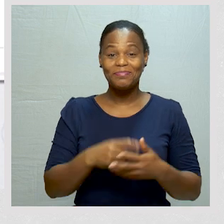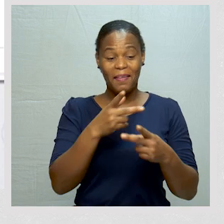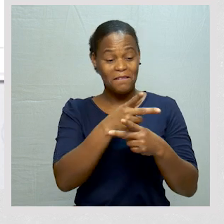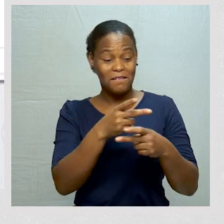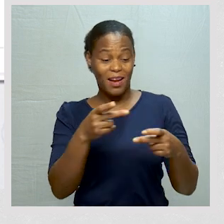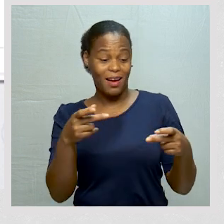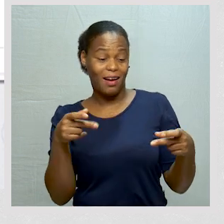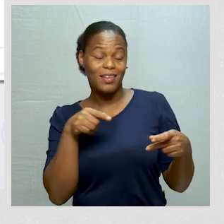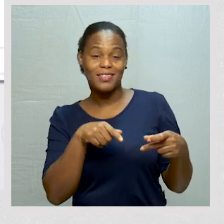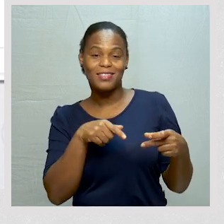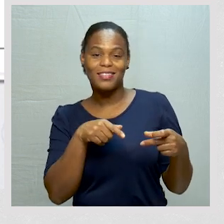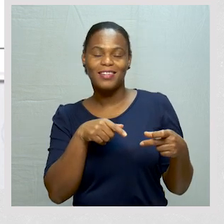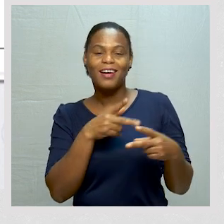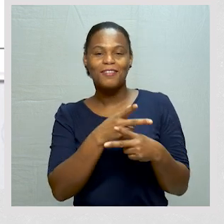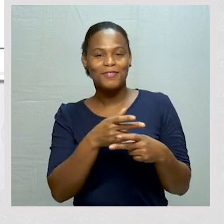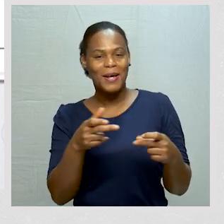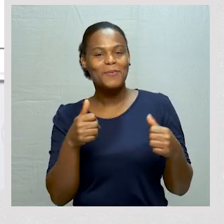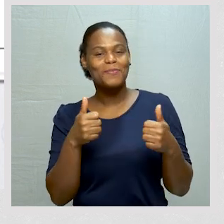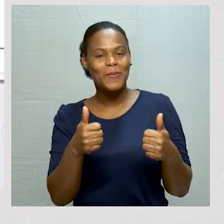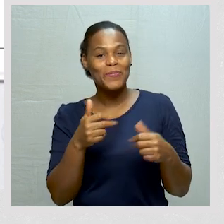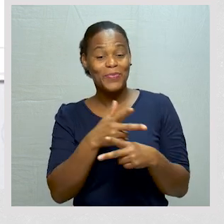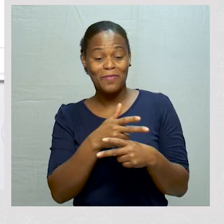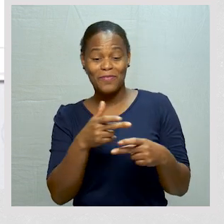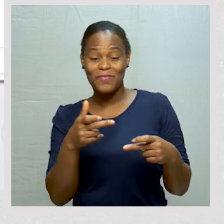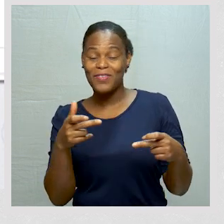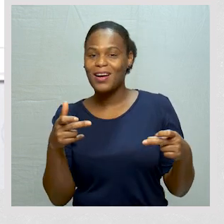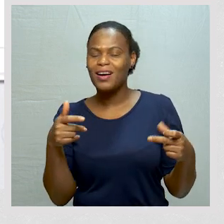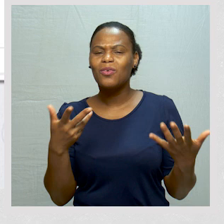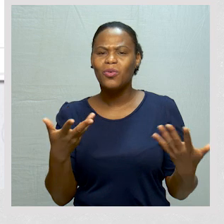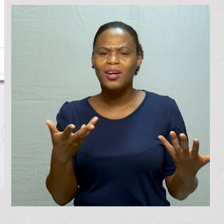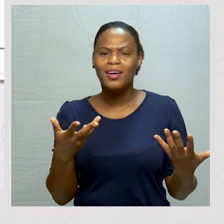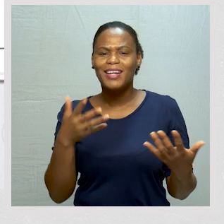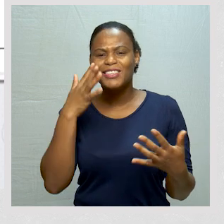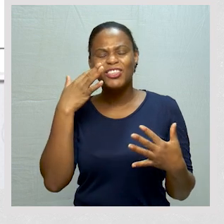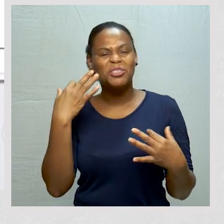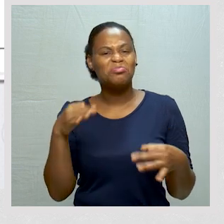É uma frase, muito bem, é uma frase